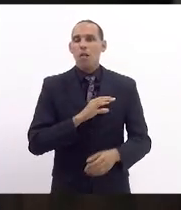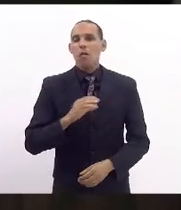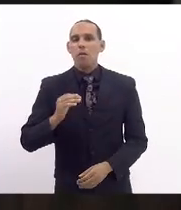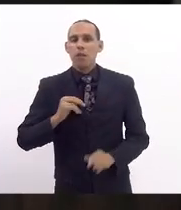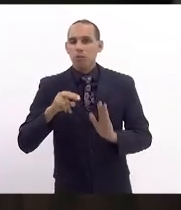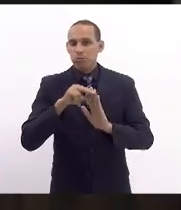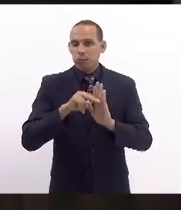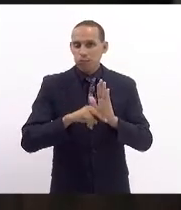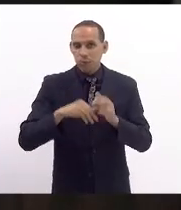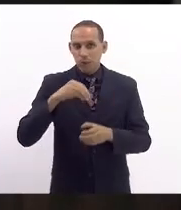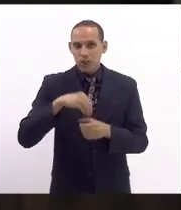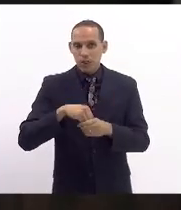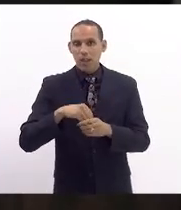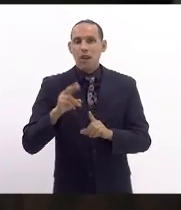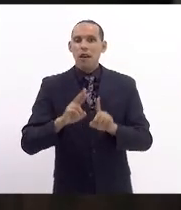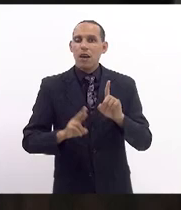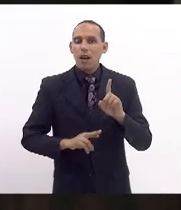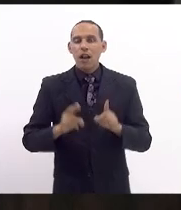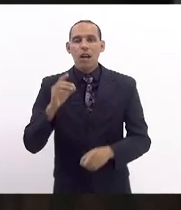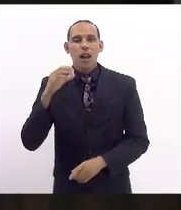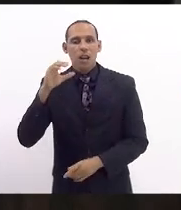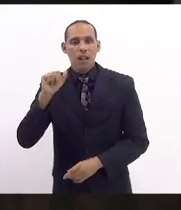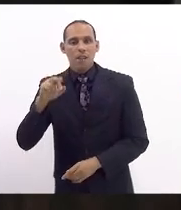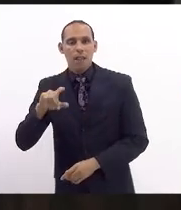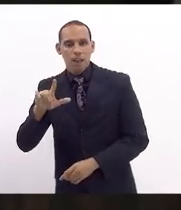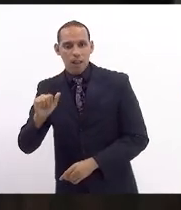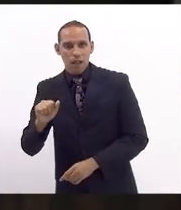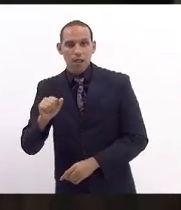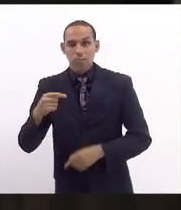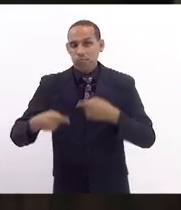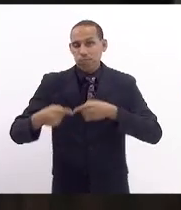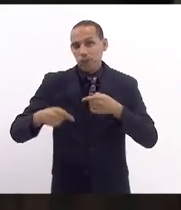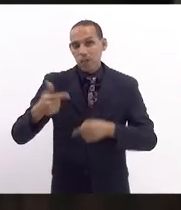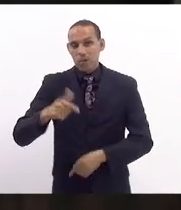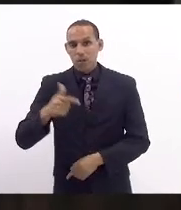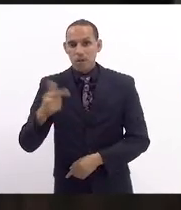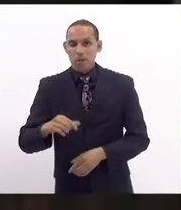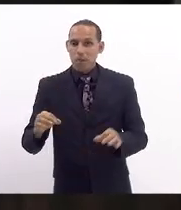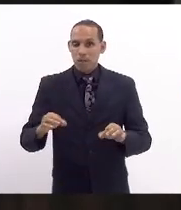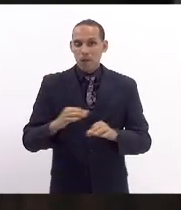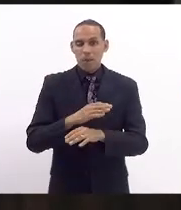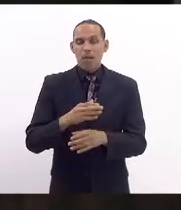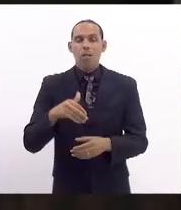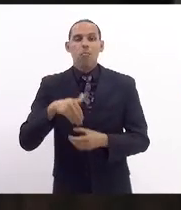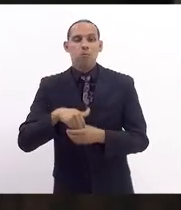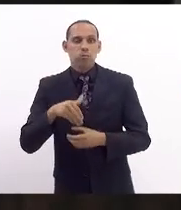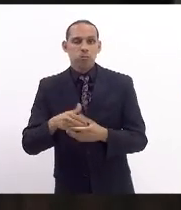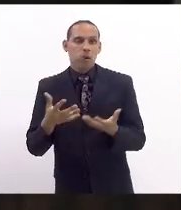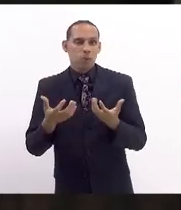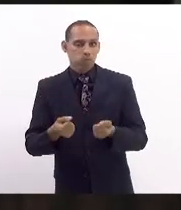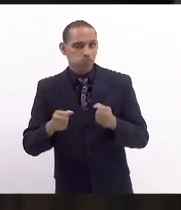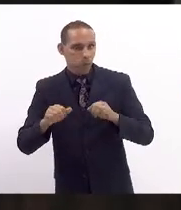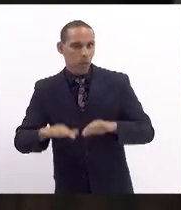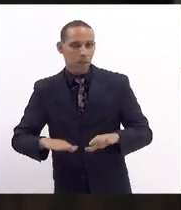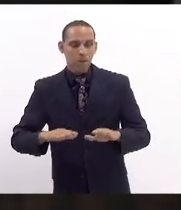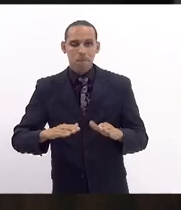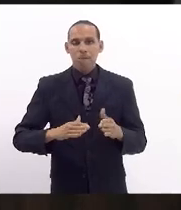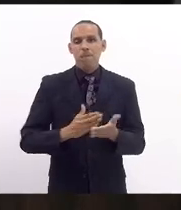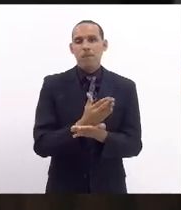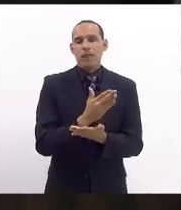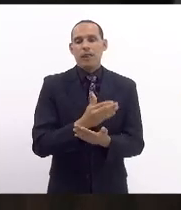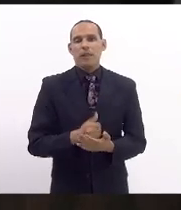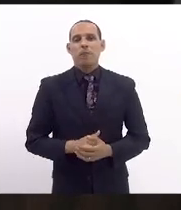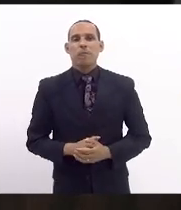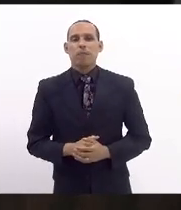favorável ela tô deitada mas canela em discussão a ver que aquele discutir Serra da depressão em votação cidade que aprovam permaneçam